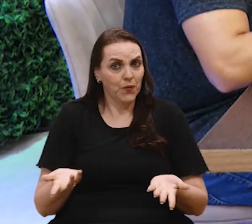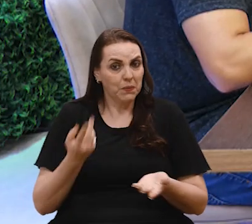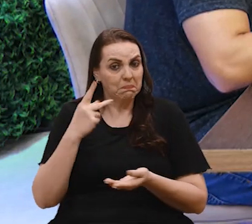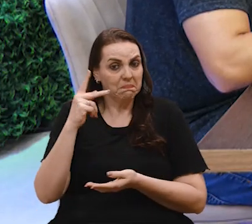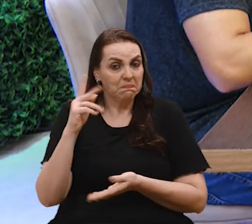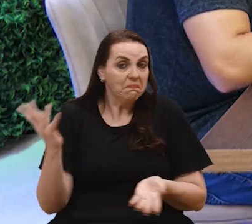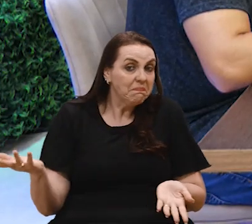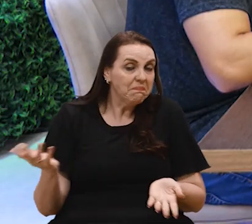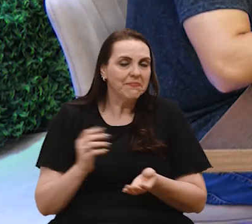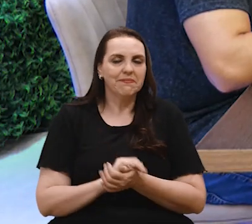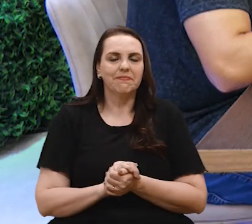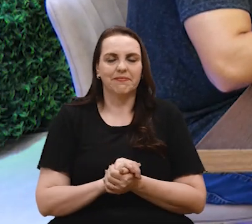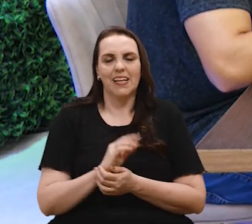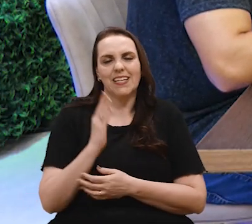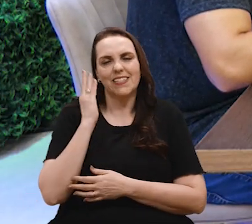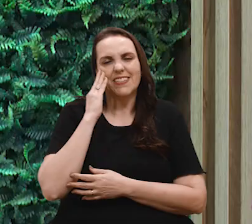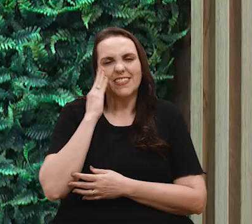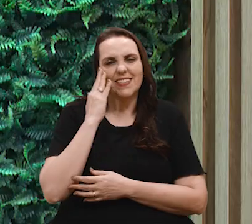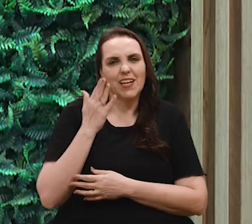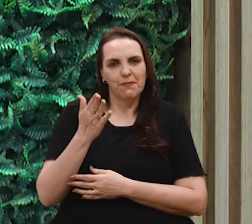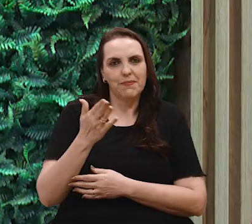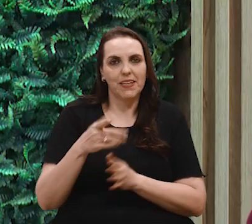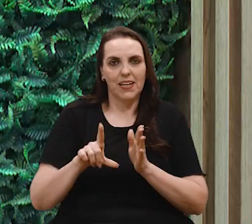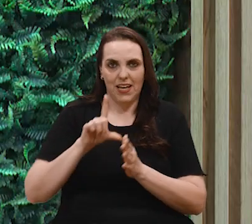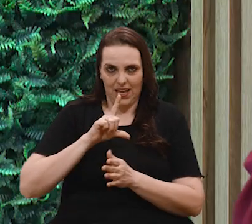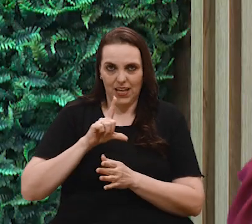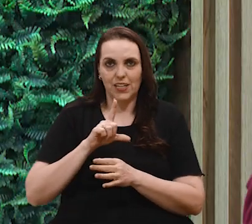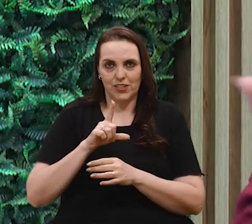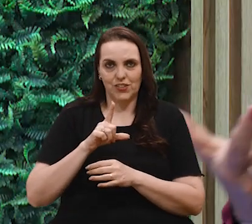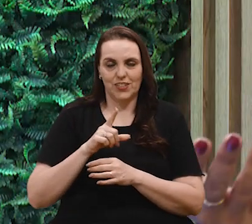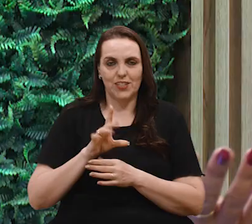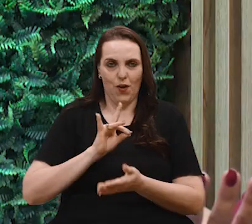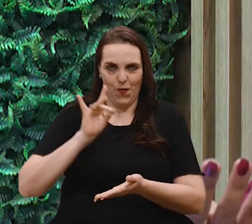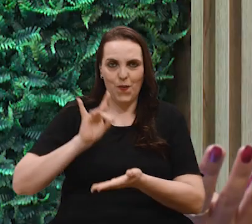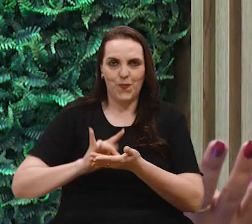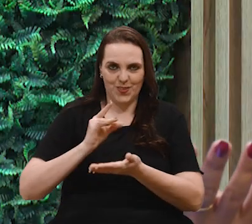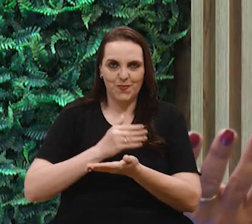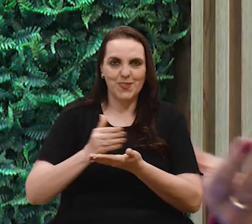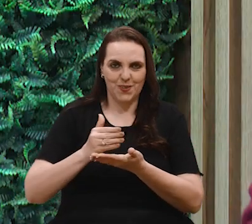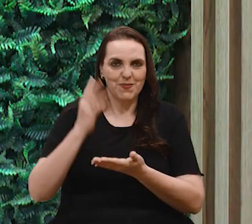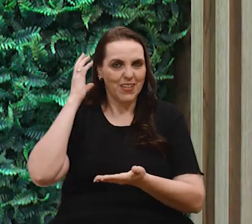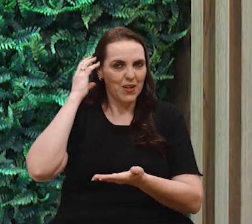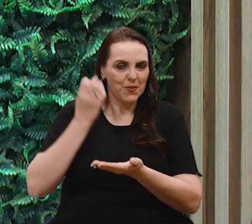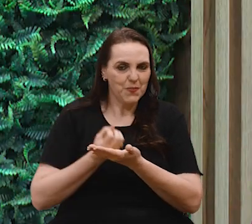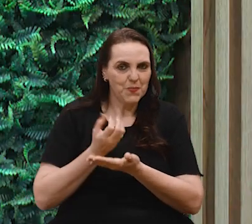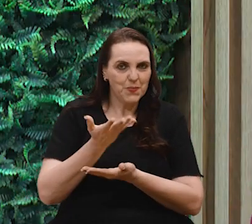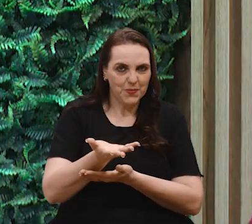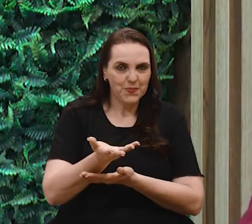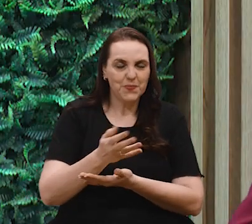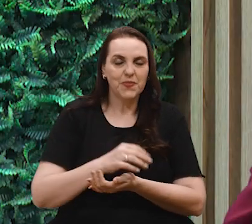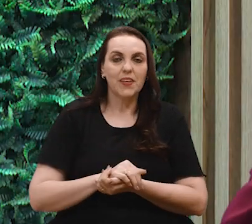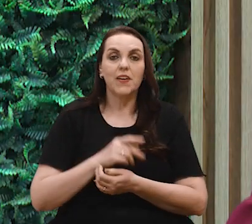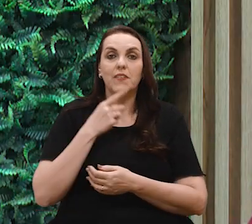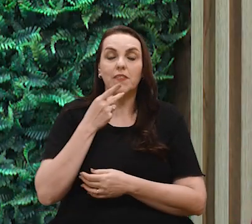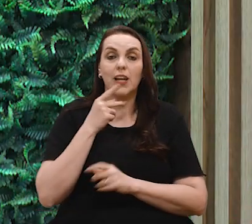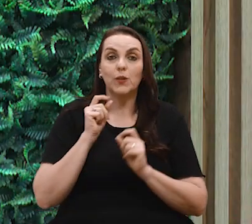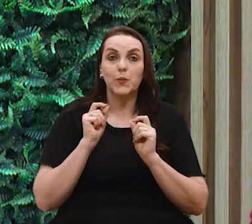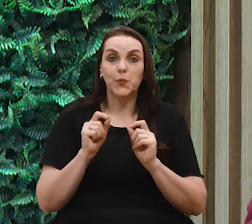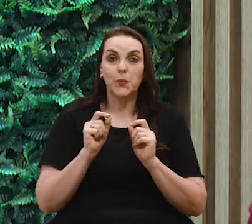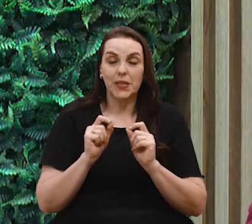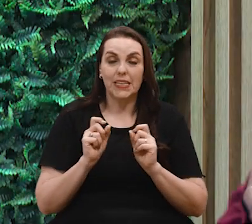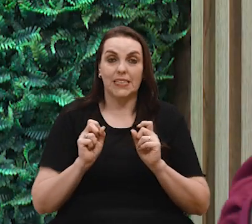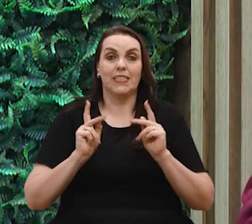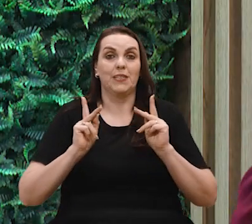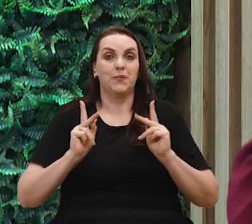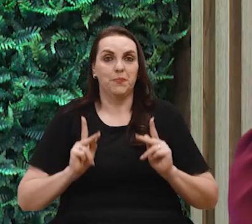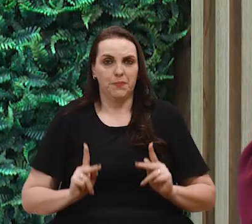também conhece. E nós estávamos aqui antes da gente começar oficialmente, né, o podcast, falando sobre o fato de que